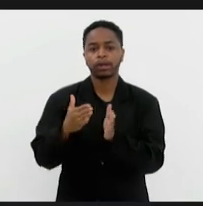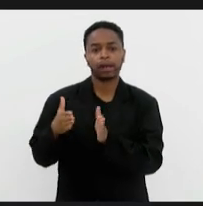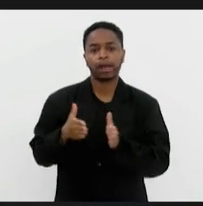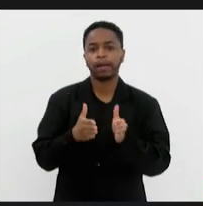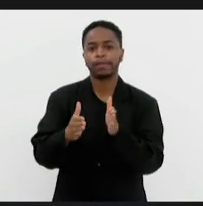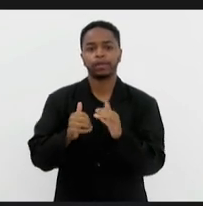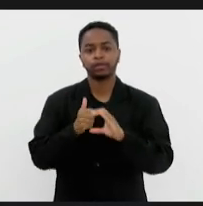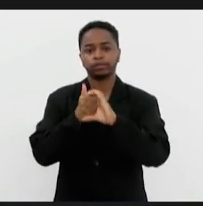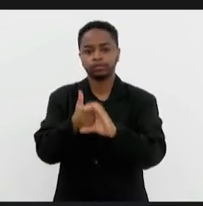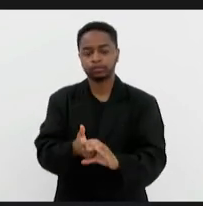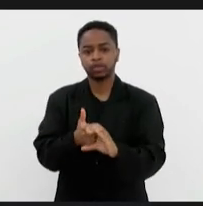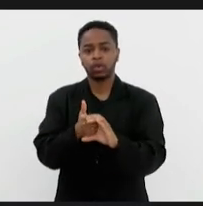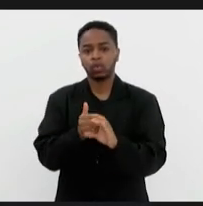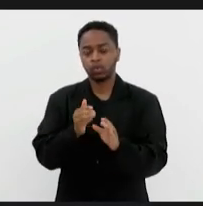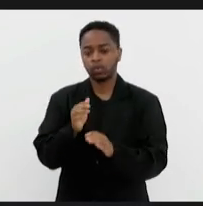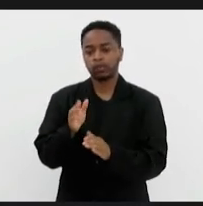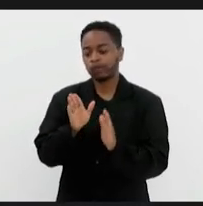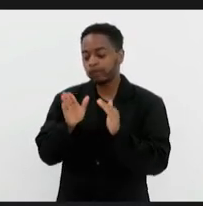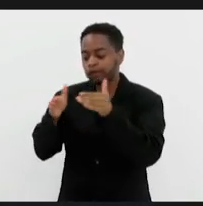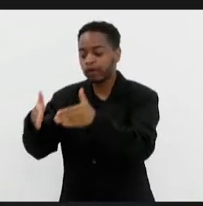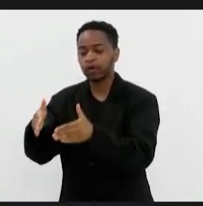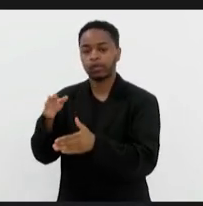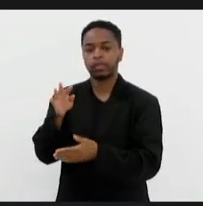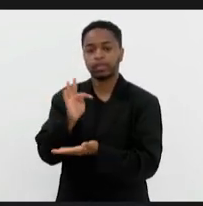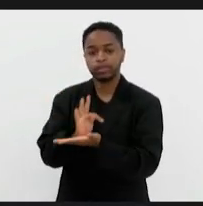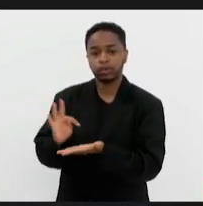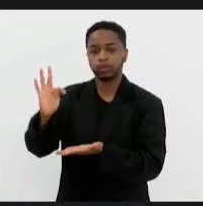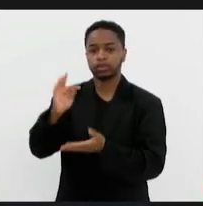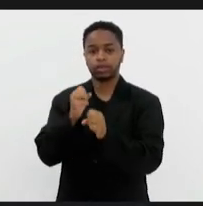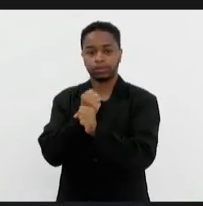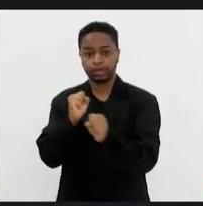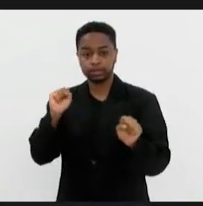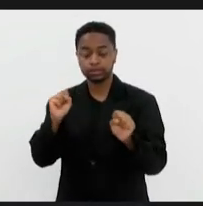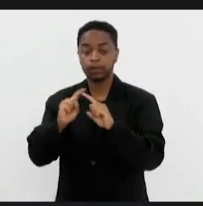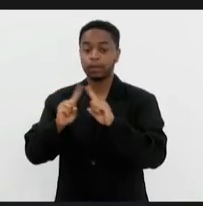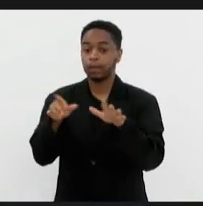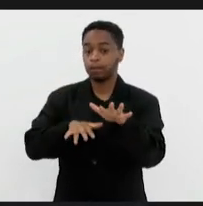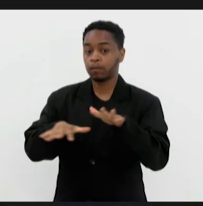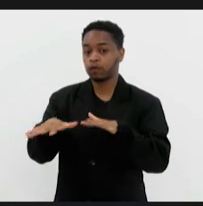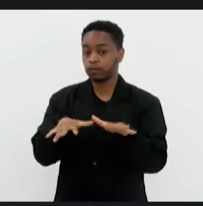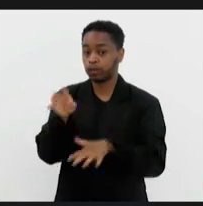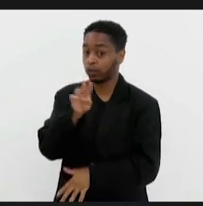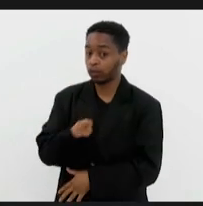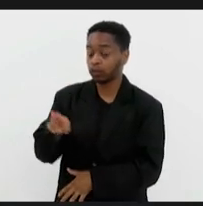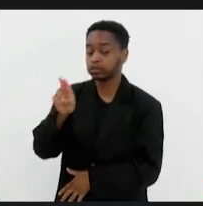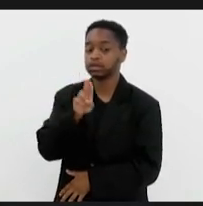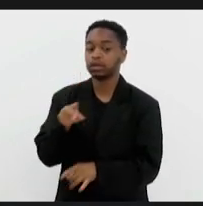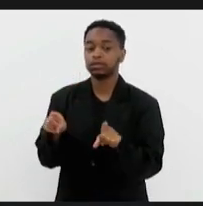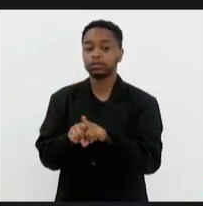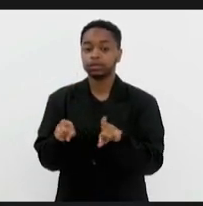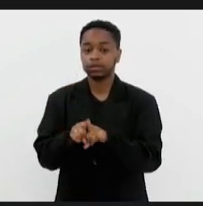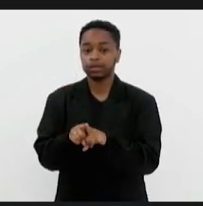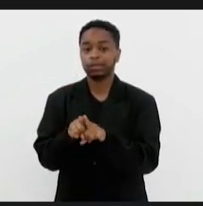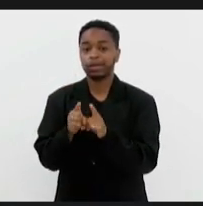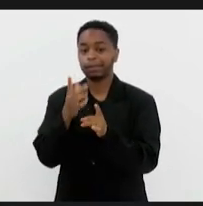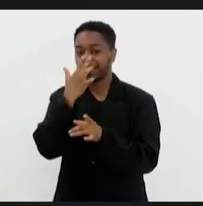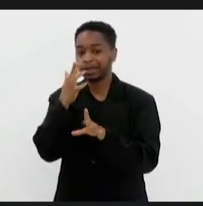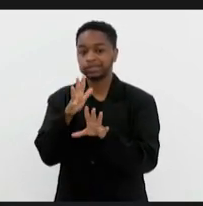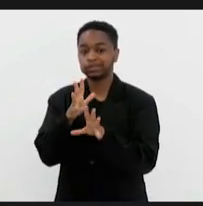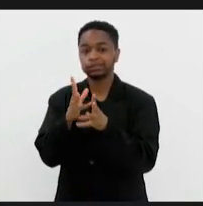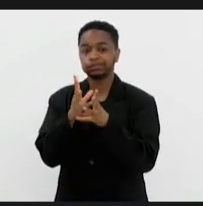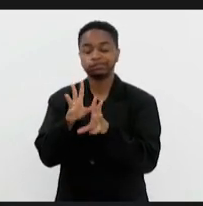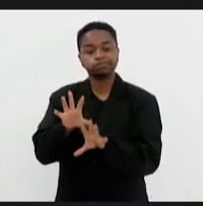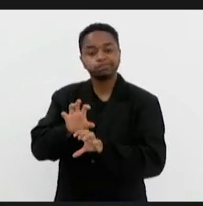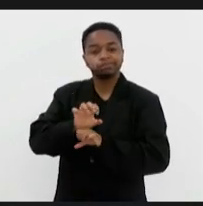pela teologia da libertação, mas este movimento foi utilizado e ele foi absorvido por aqueles